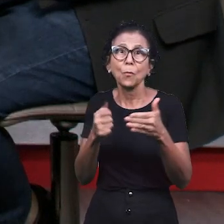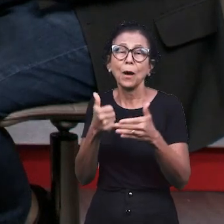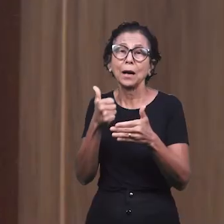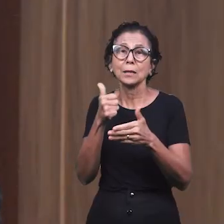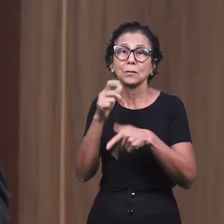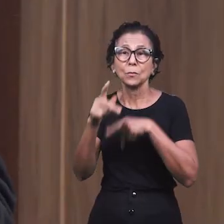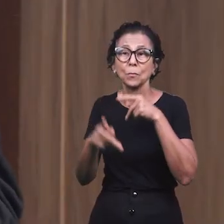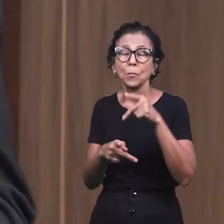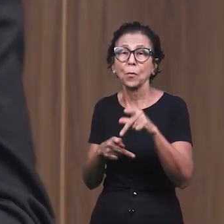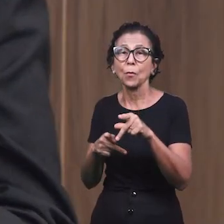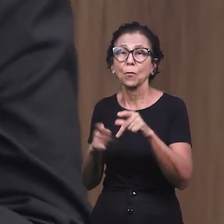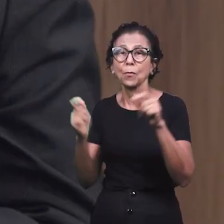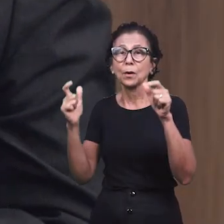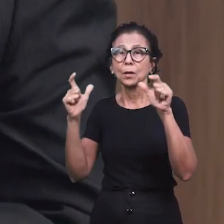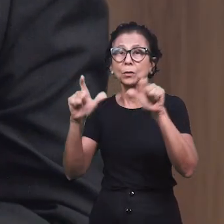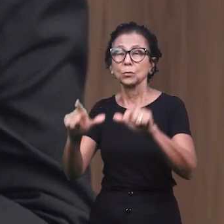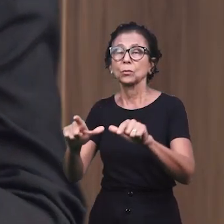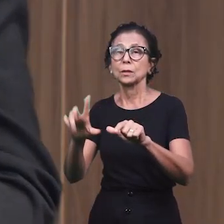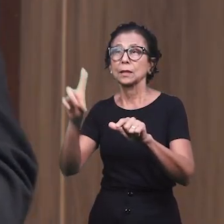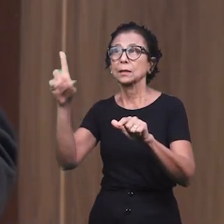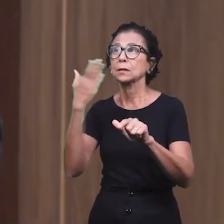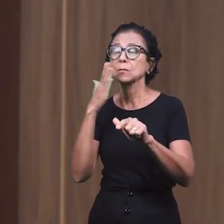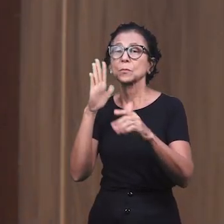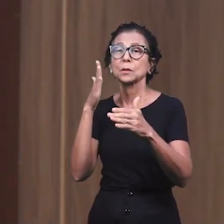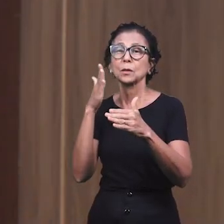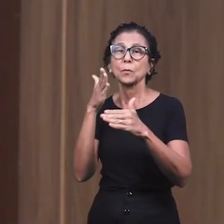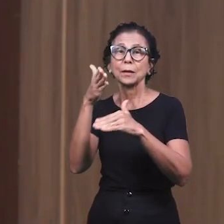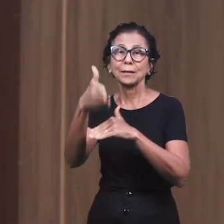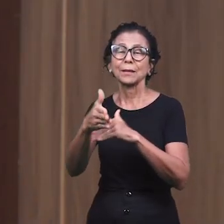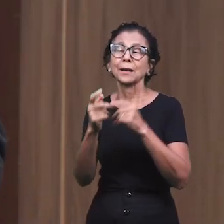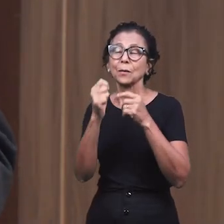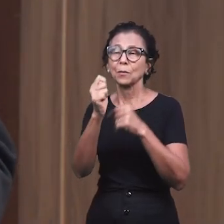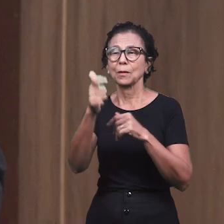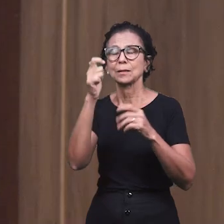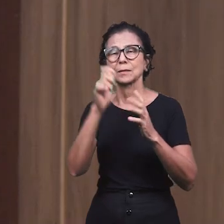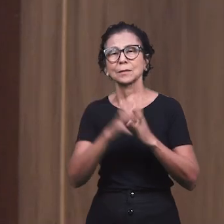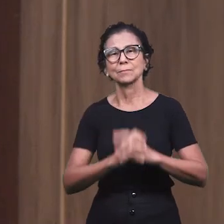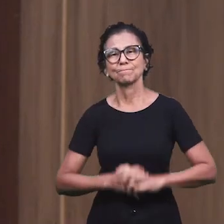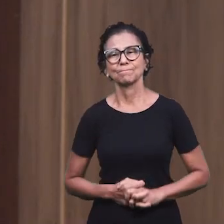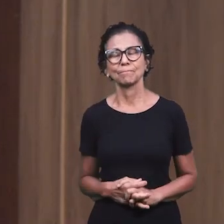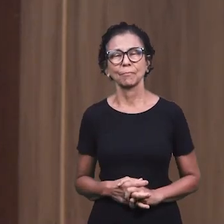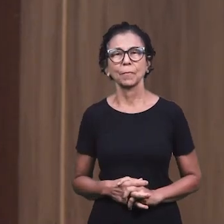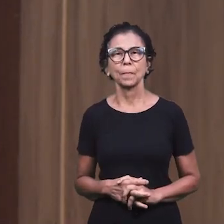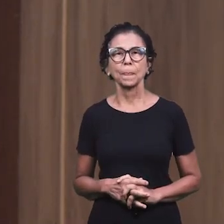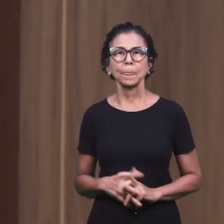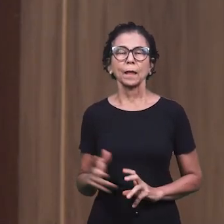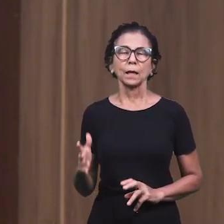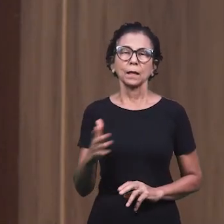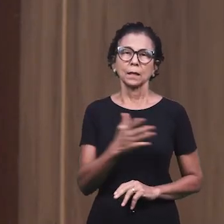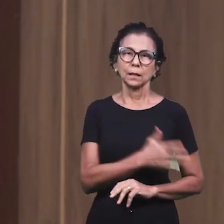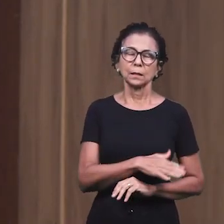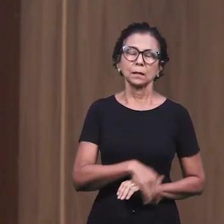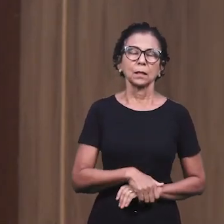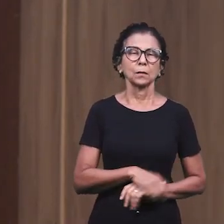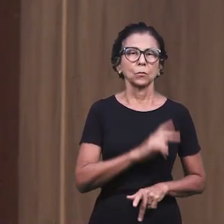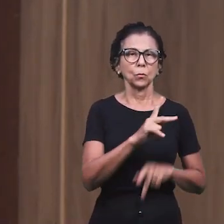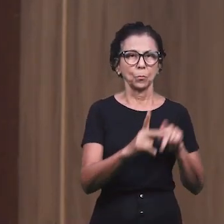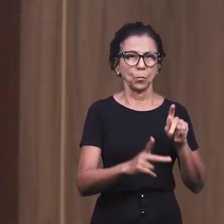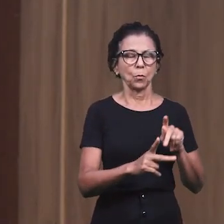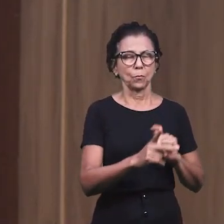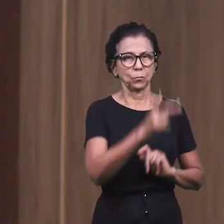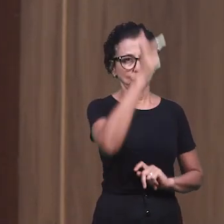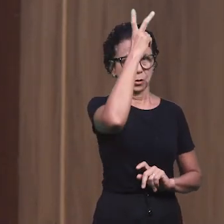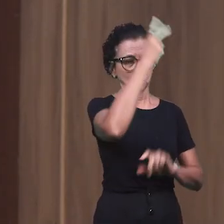a consequência, na verdade, foi que todos aqueles que foram contados quando saíram do Egito,